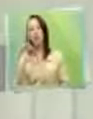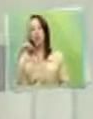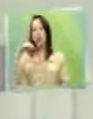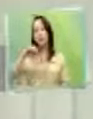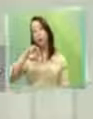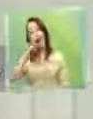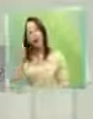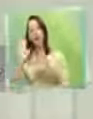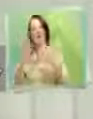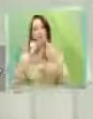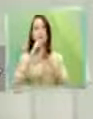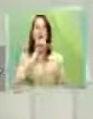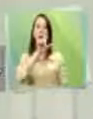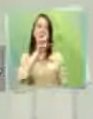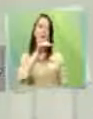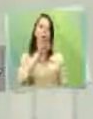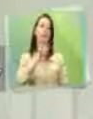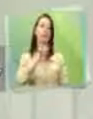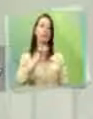31-3209-0089 ou passando um e-mail para